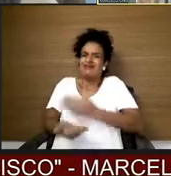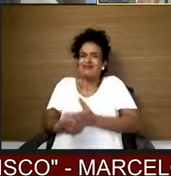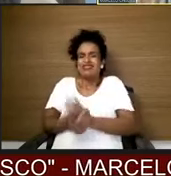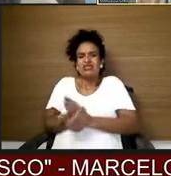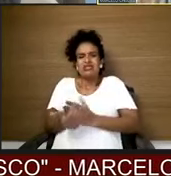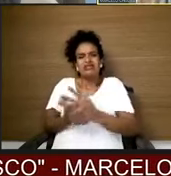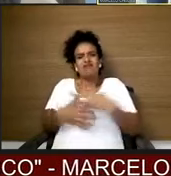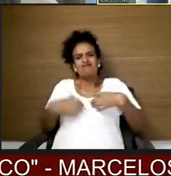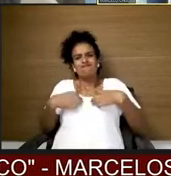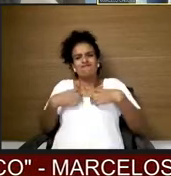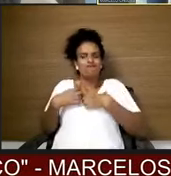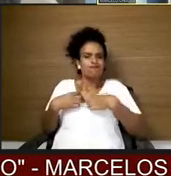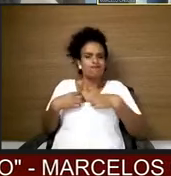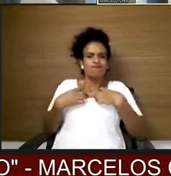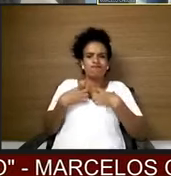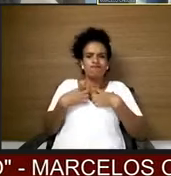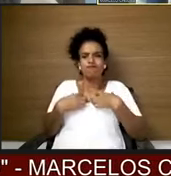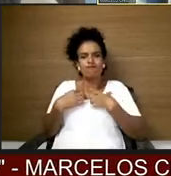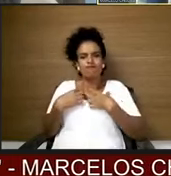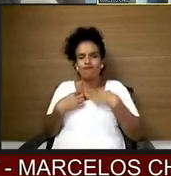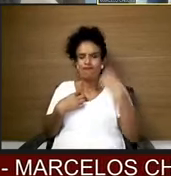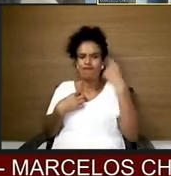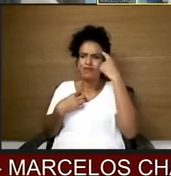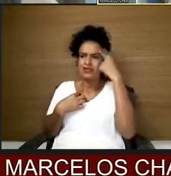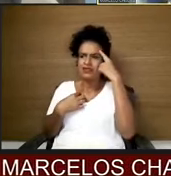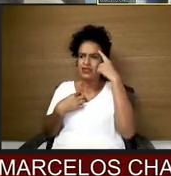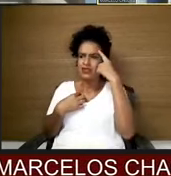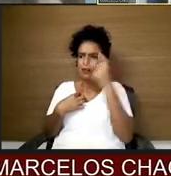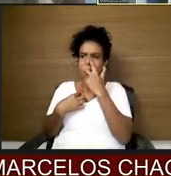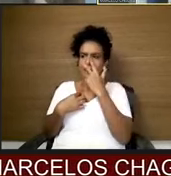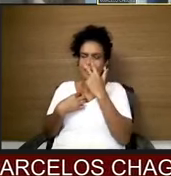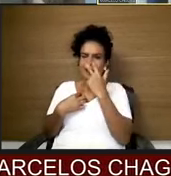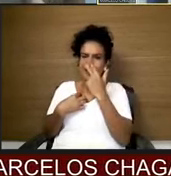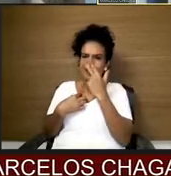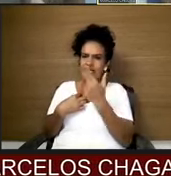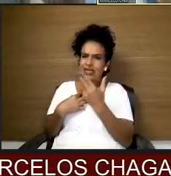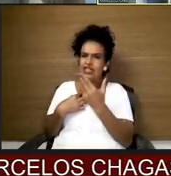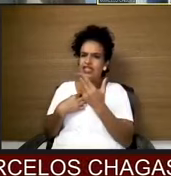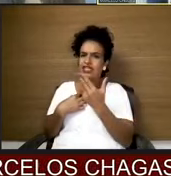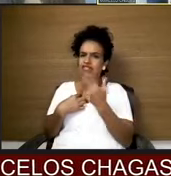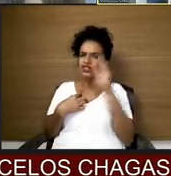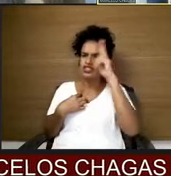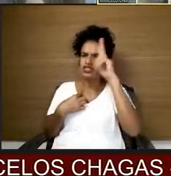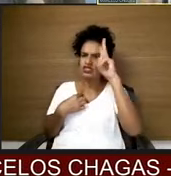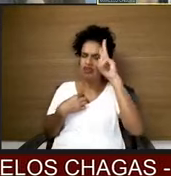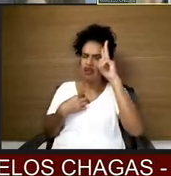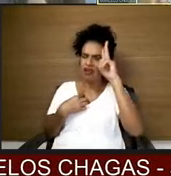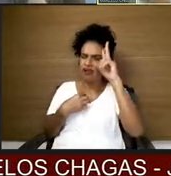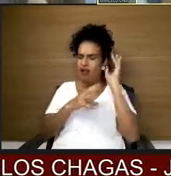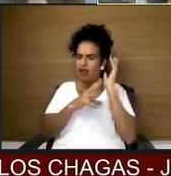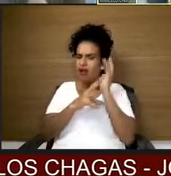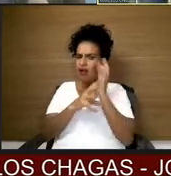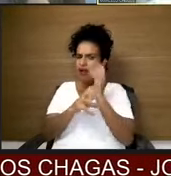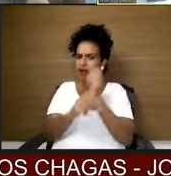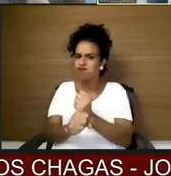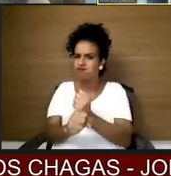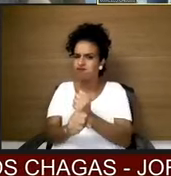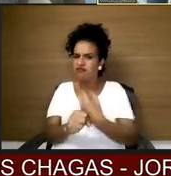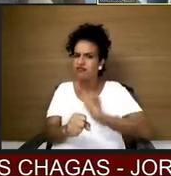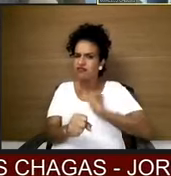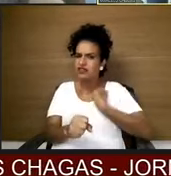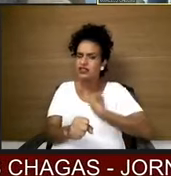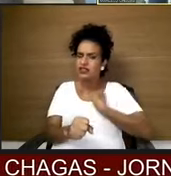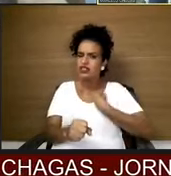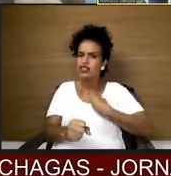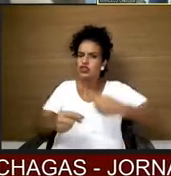que é possível essa história que a gente está discutindo aqui dar certo. E repito, se a gente discutia alguns